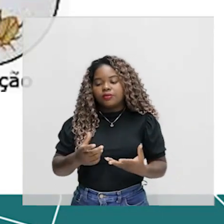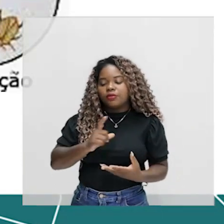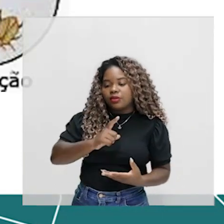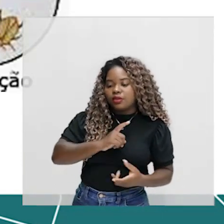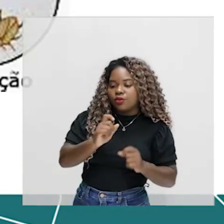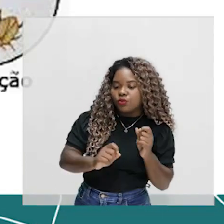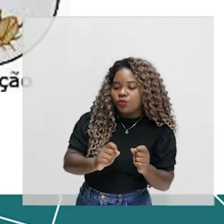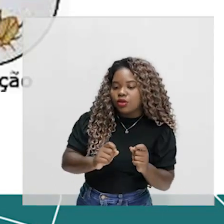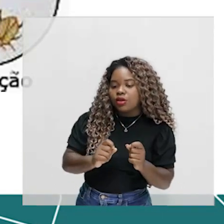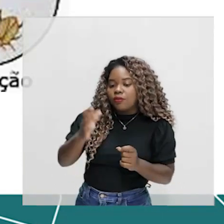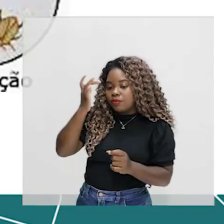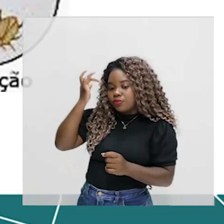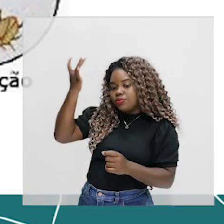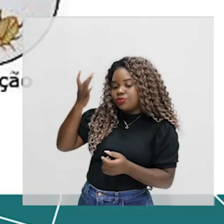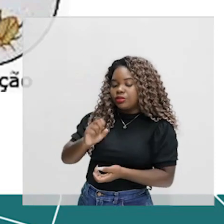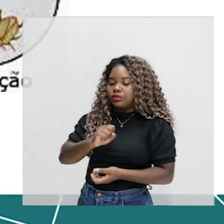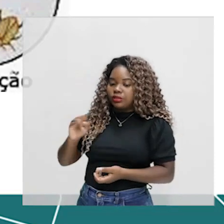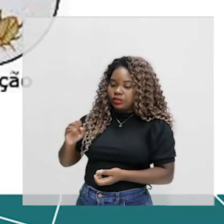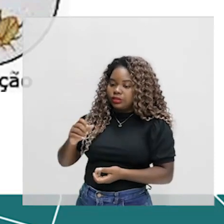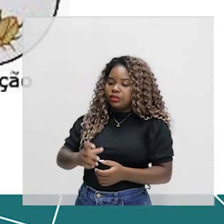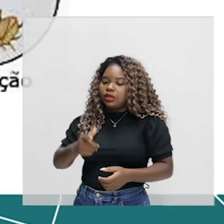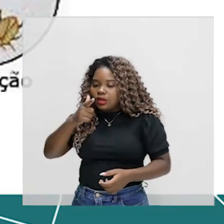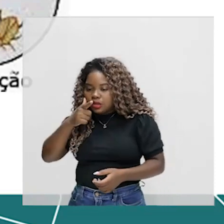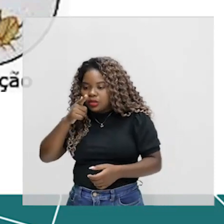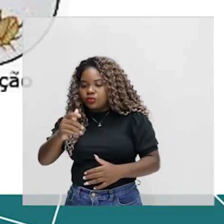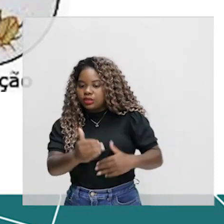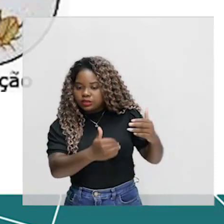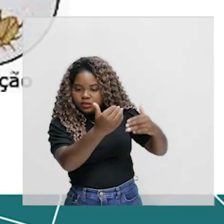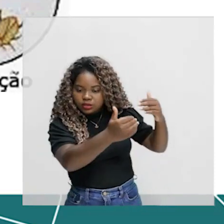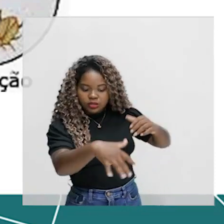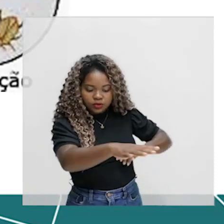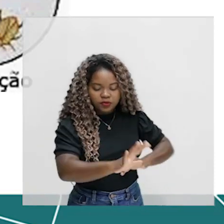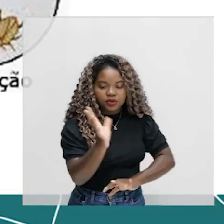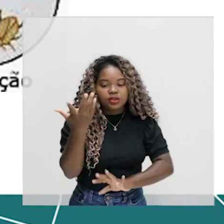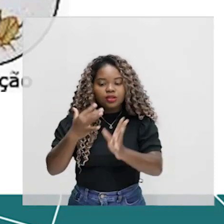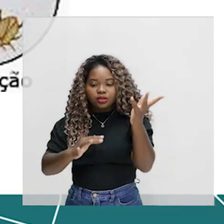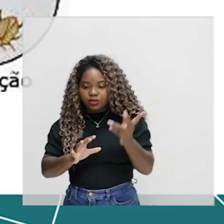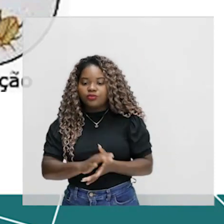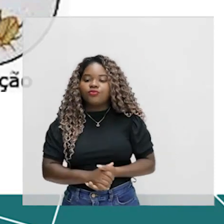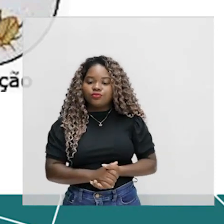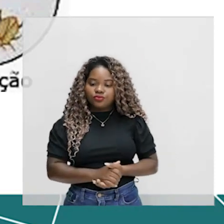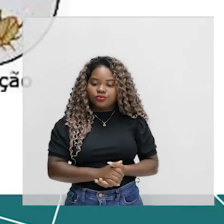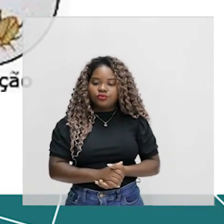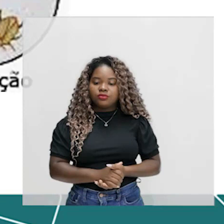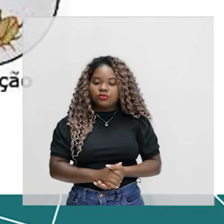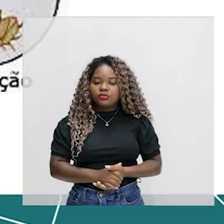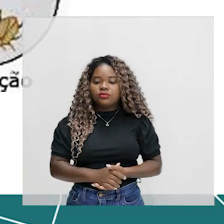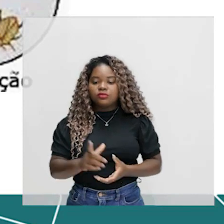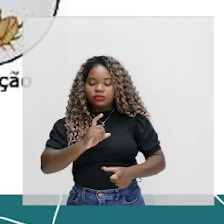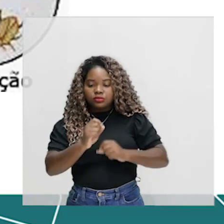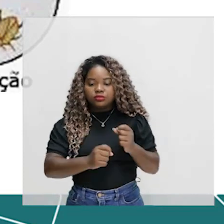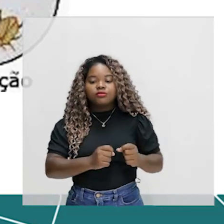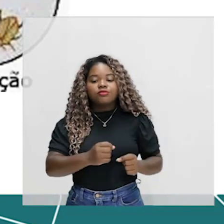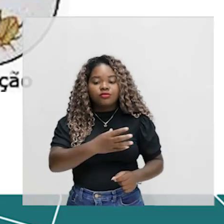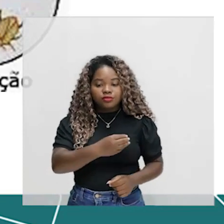se ele sobrevive ele consegue gerar descendência então ele gera mais descendente do que quem não está adaptado então por exemplo eu tenho aqui